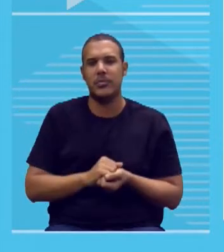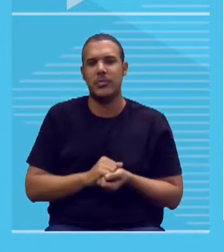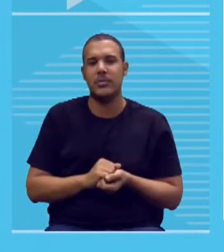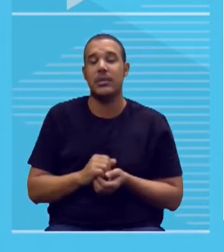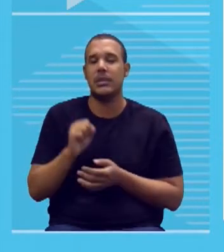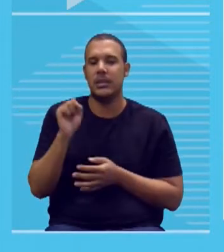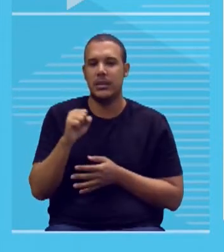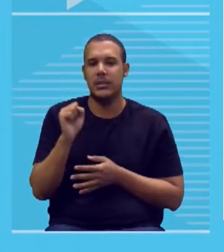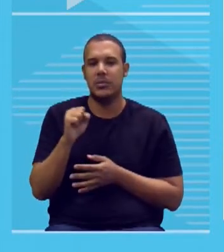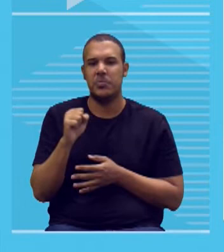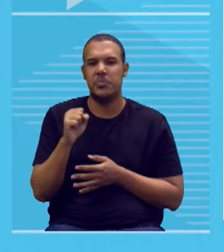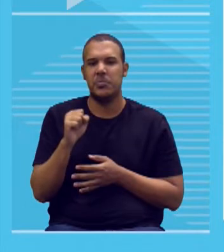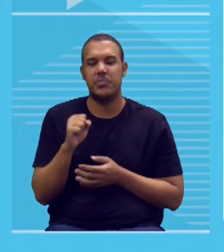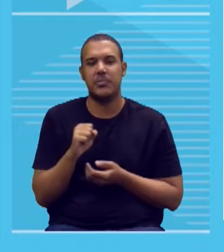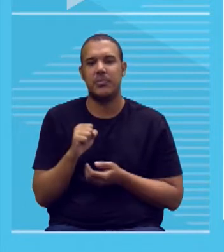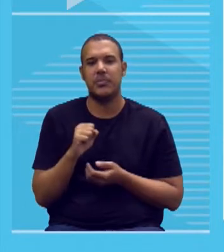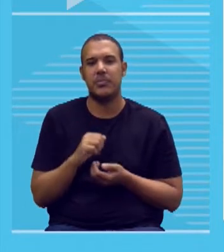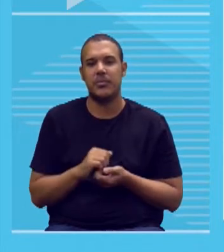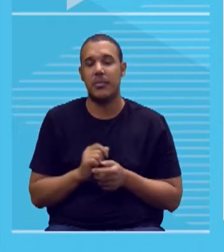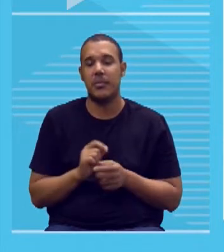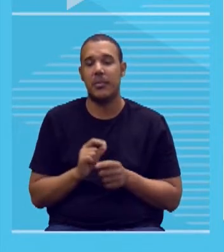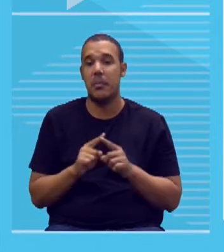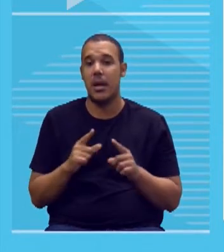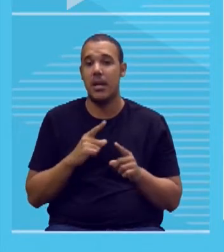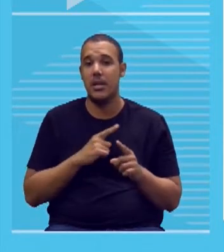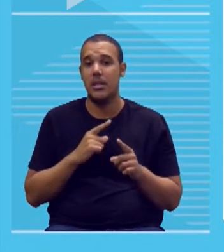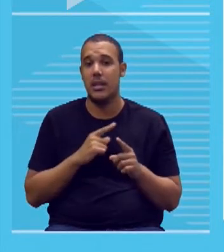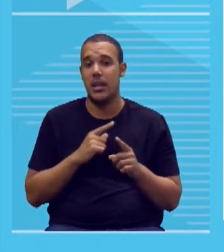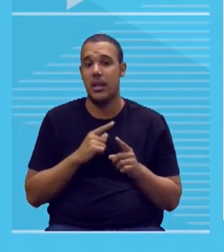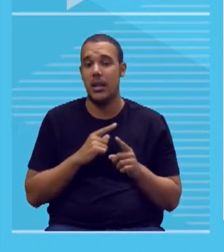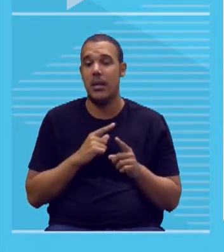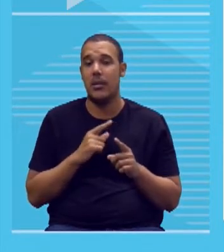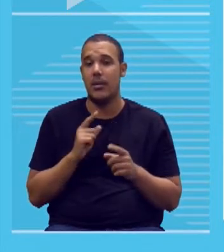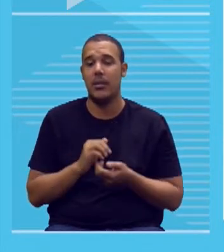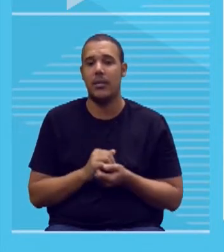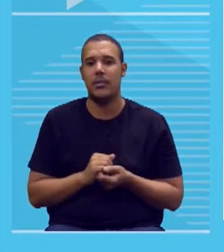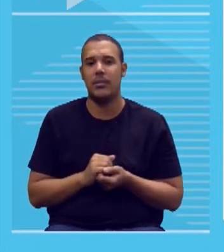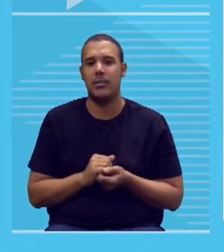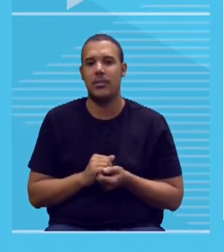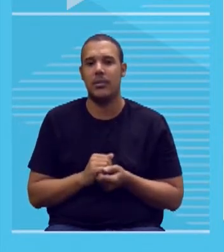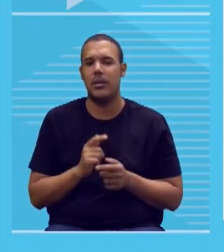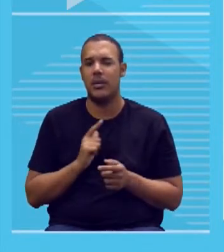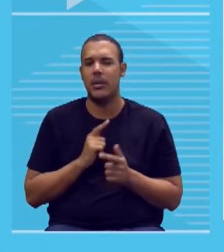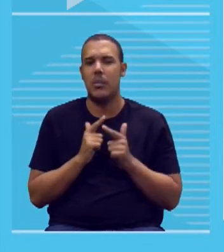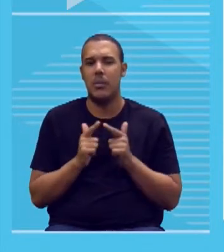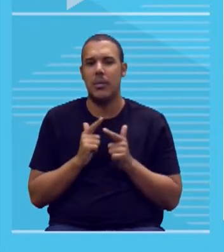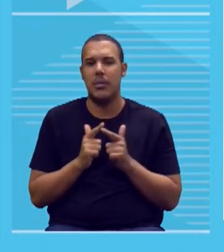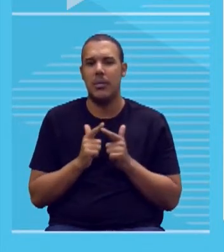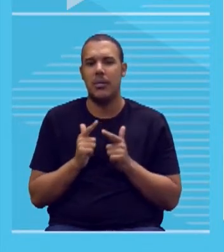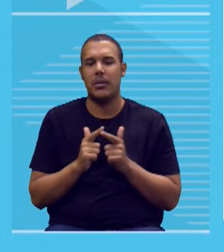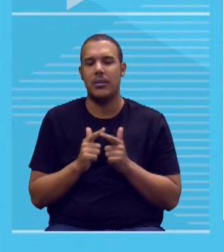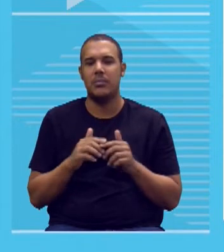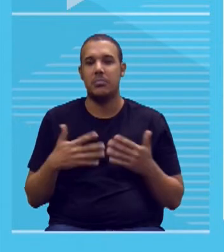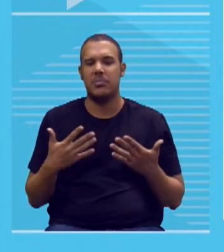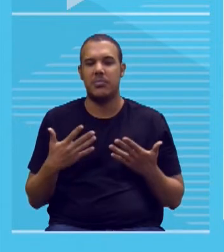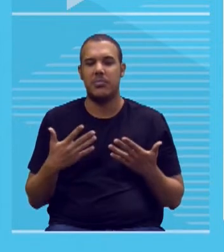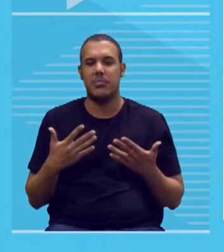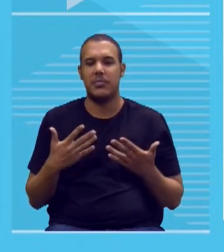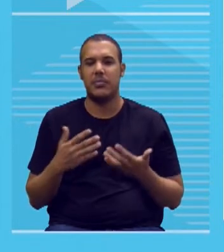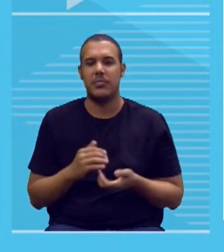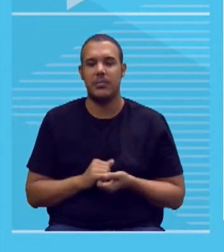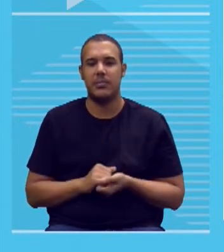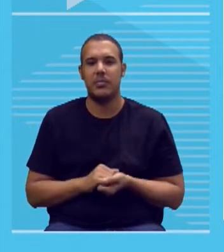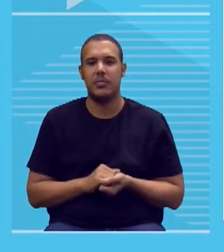claro que a gente sabe lógico Só que tem um problema o programa grande Qual que é o problema